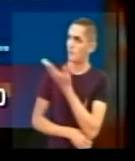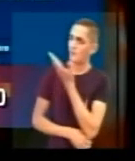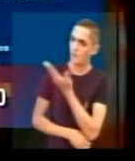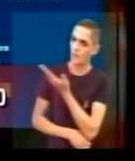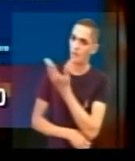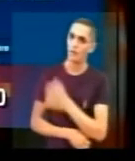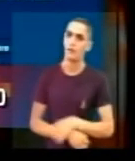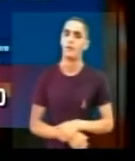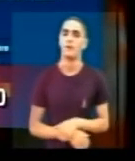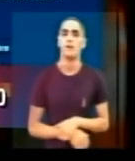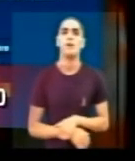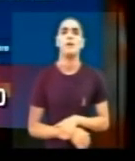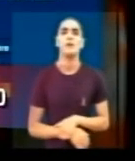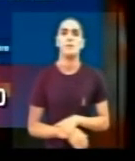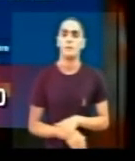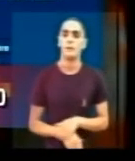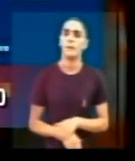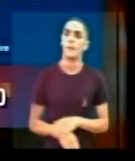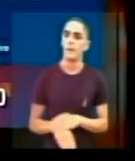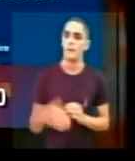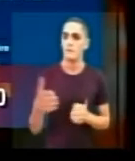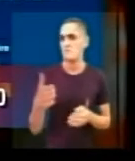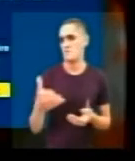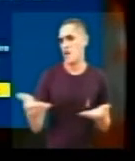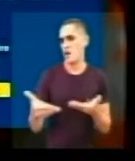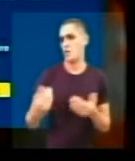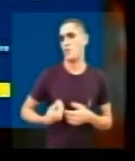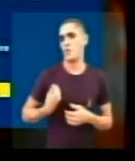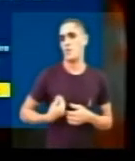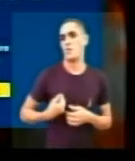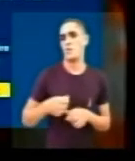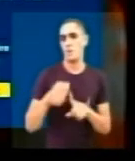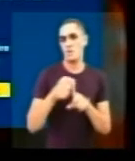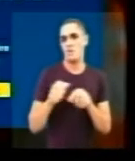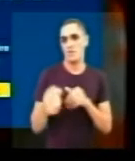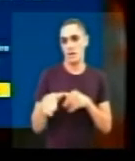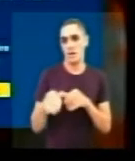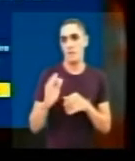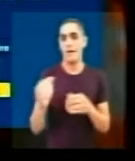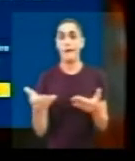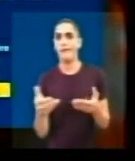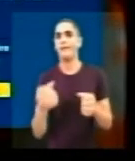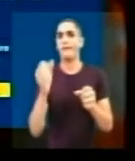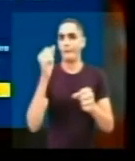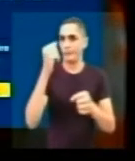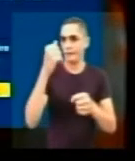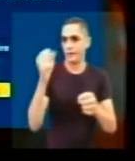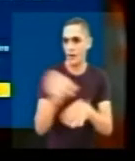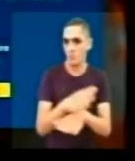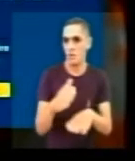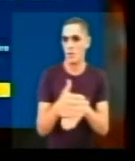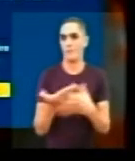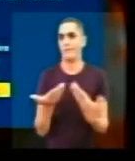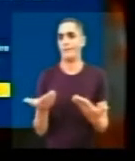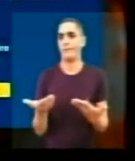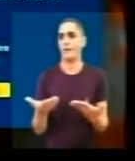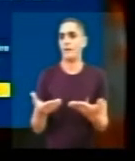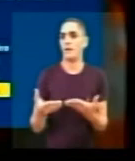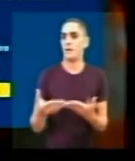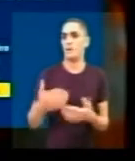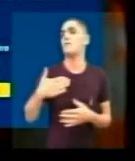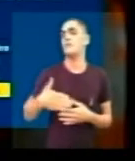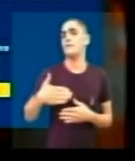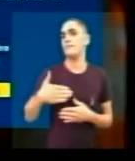Atualmente, em setembro, que ainda já fechou, nós caímos para 26%.